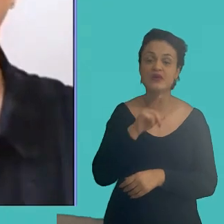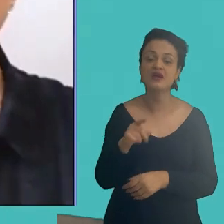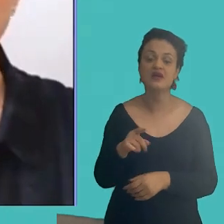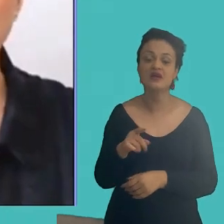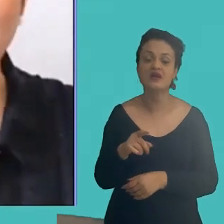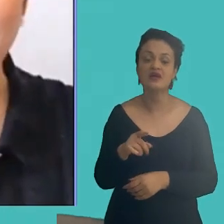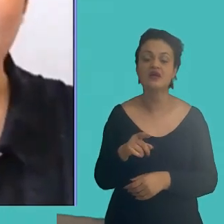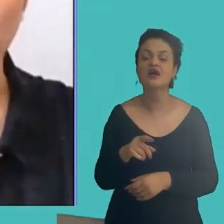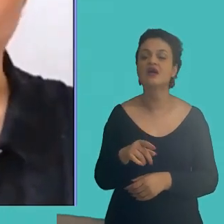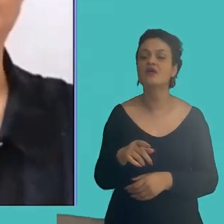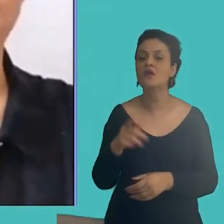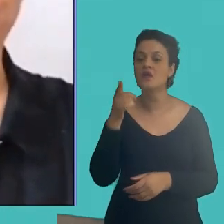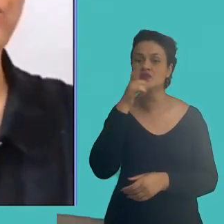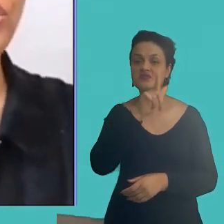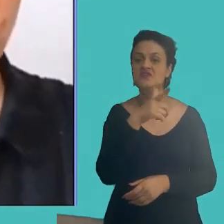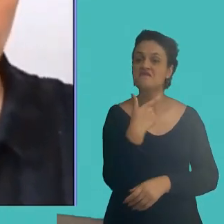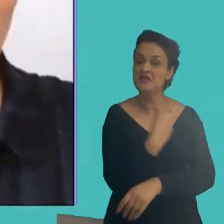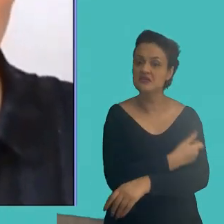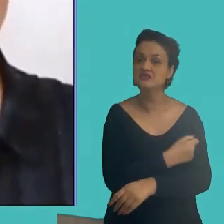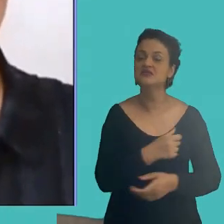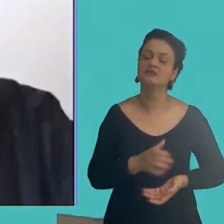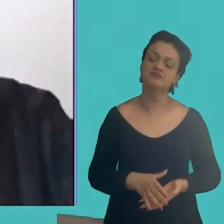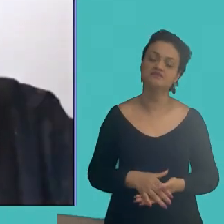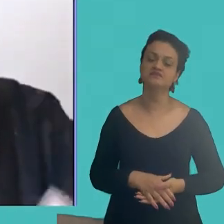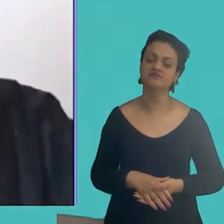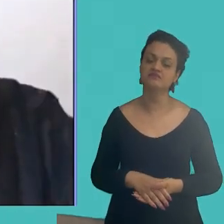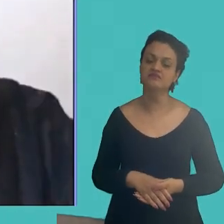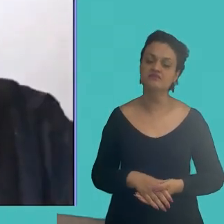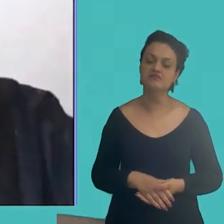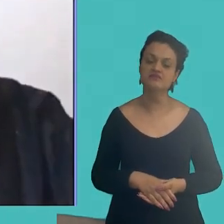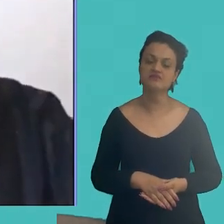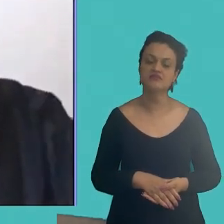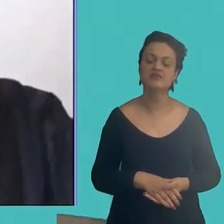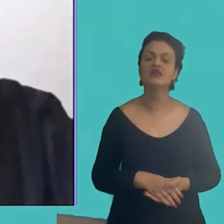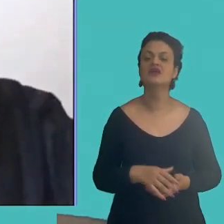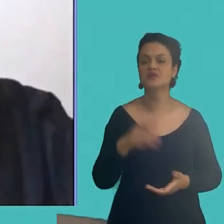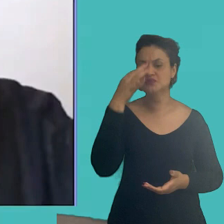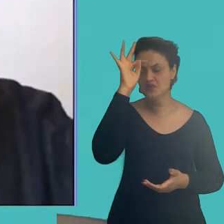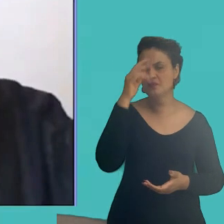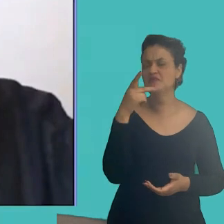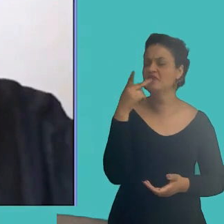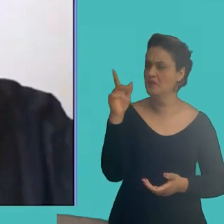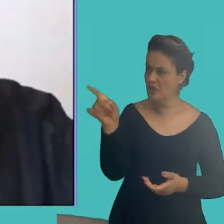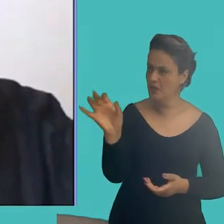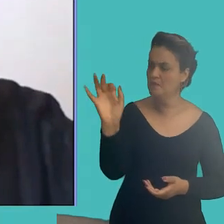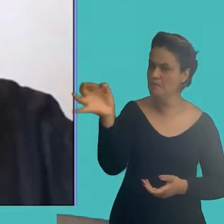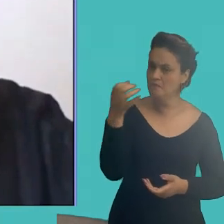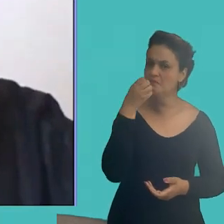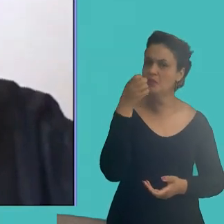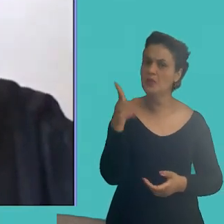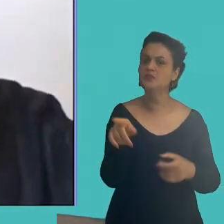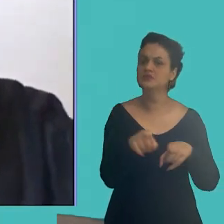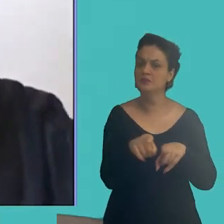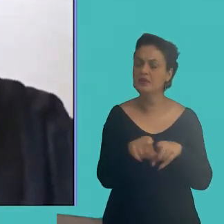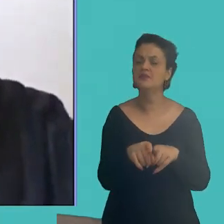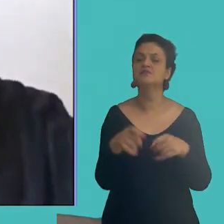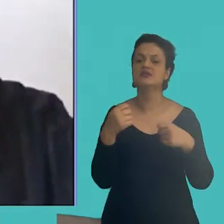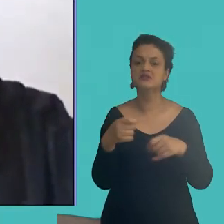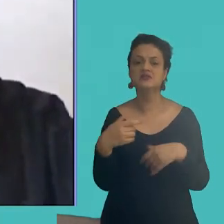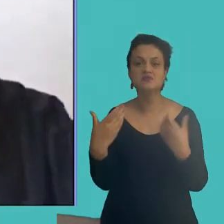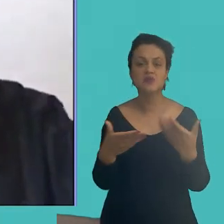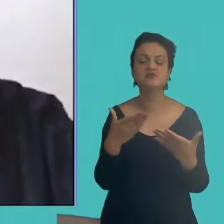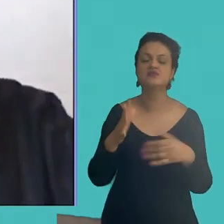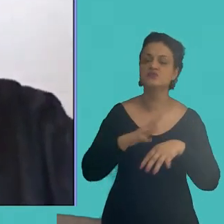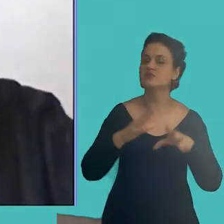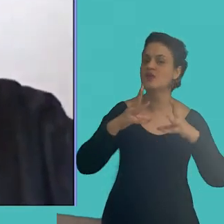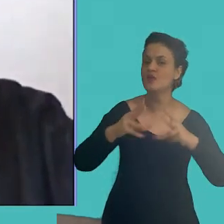terem vacinas. E o Trump elogiou, disse que Biden fez algo muito bom, que tem que haver um processo de cura no